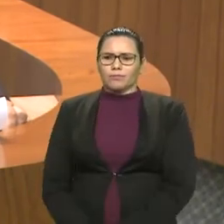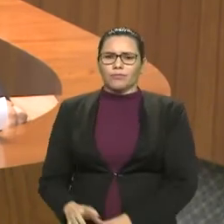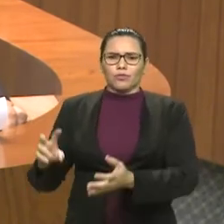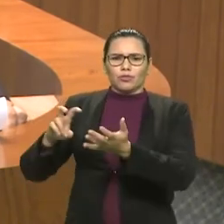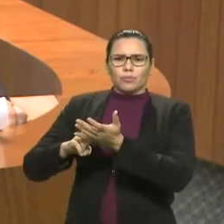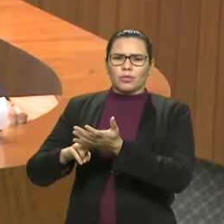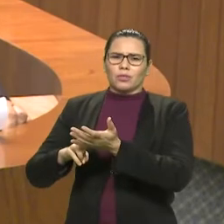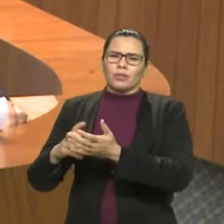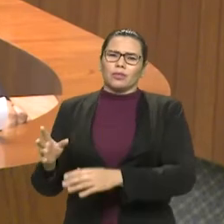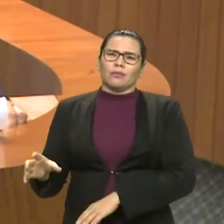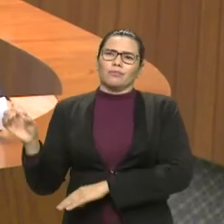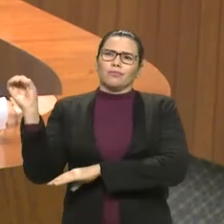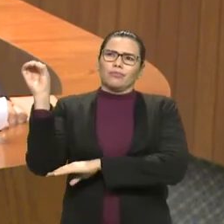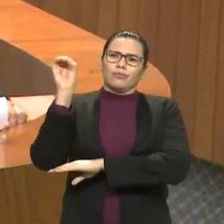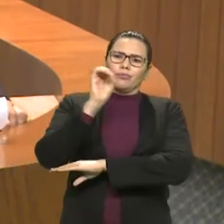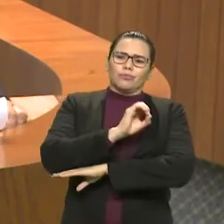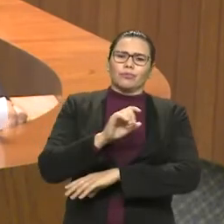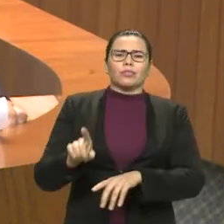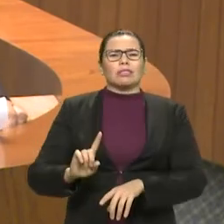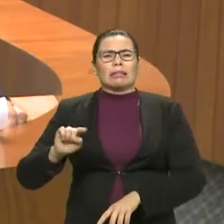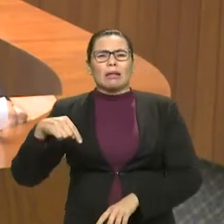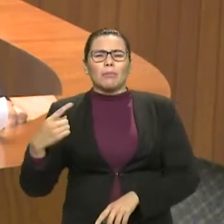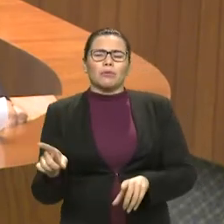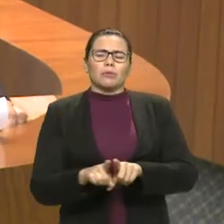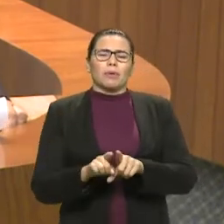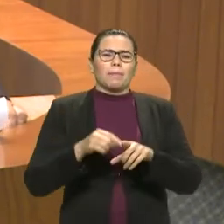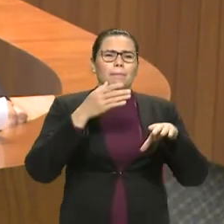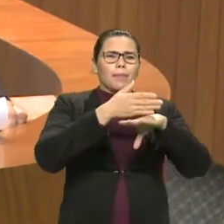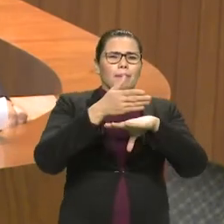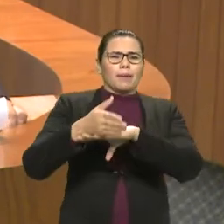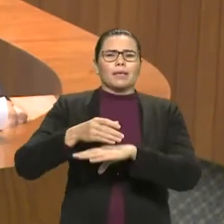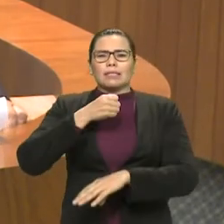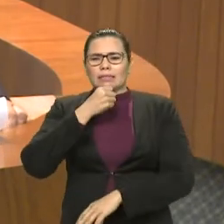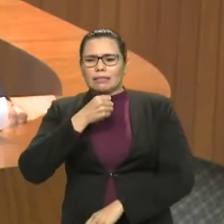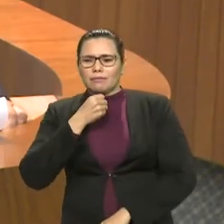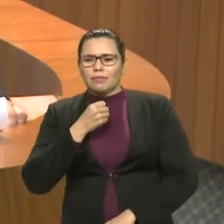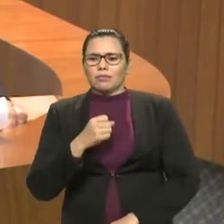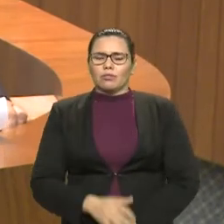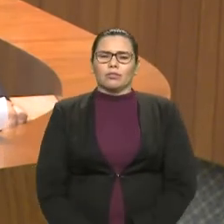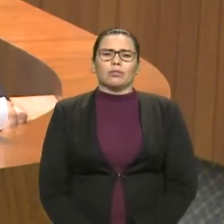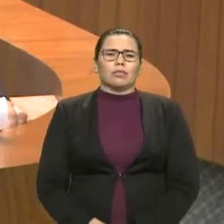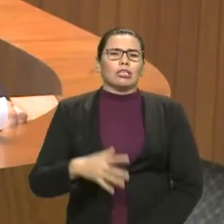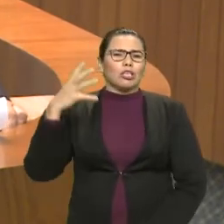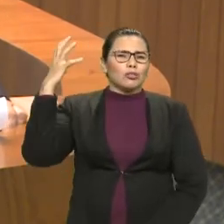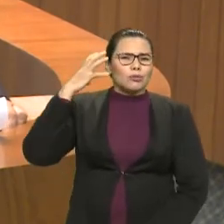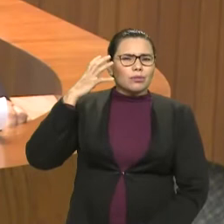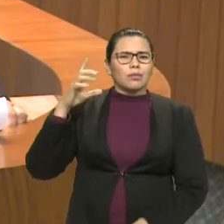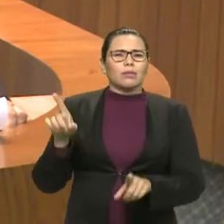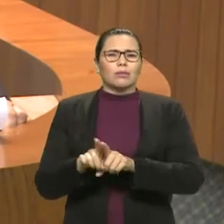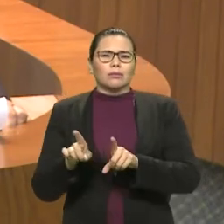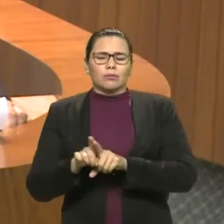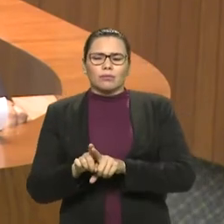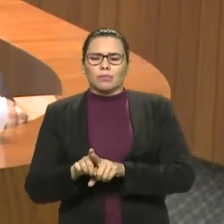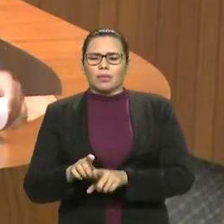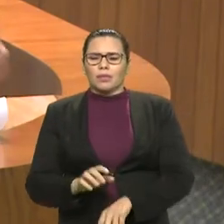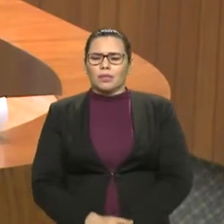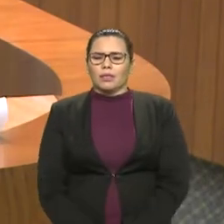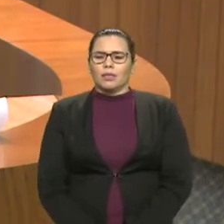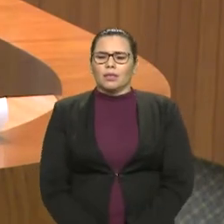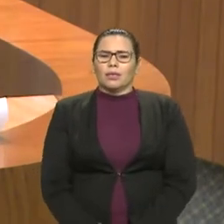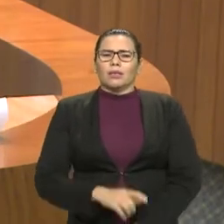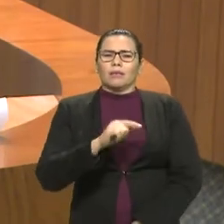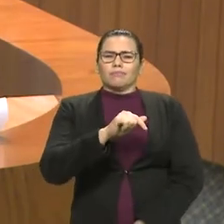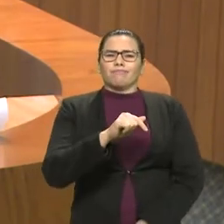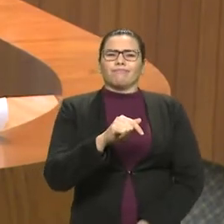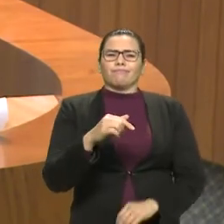entrevistas as televisões as rádios do grupo Meio Norte Difusora como também na cidade de Timon e desde